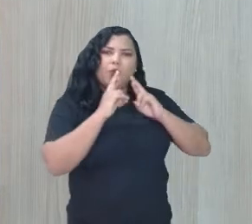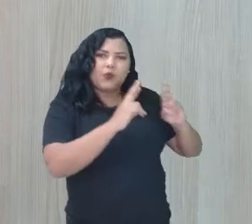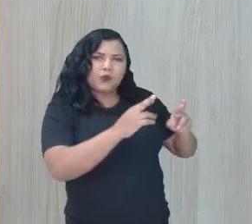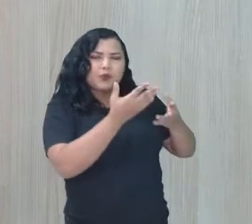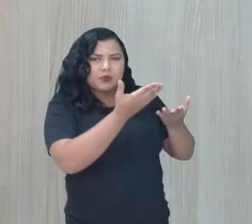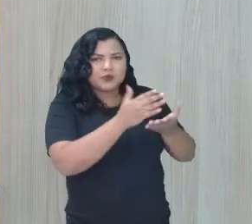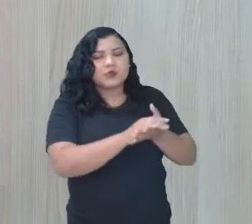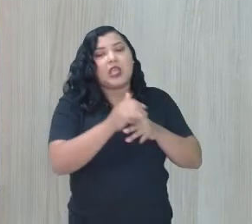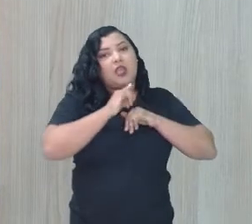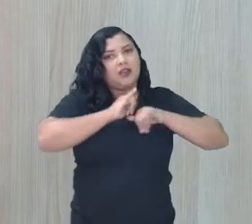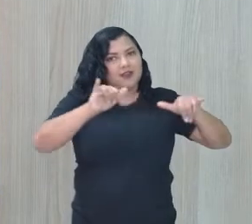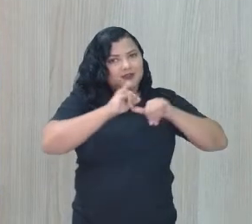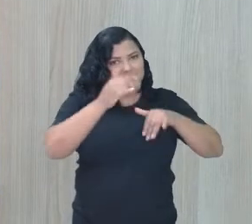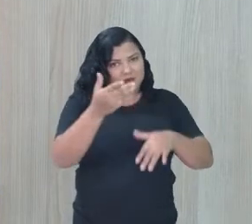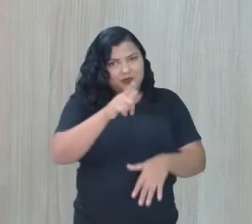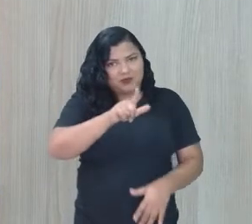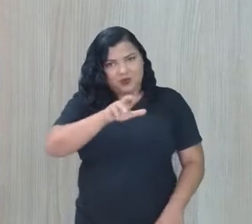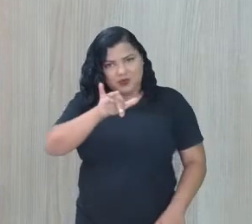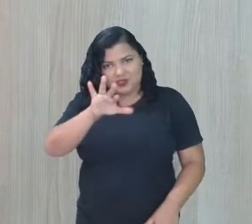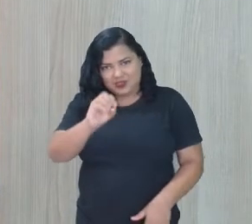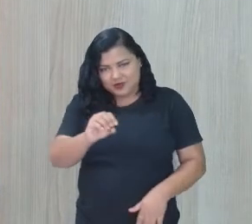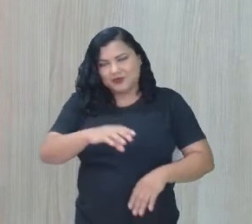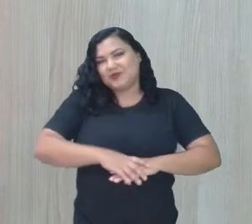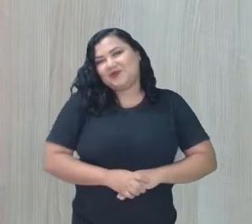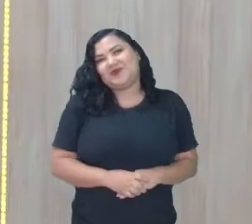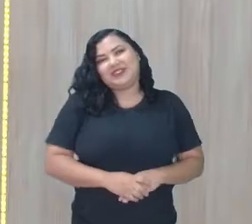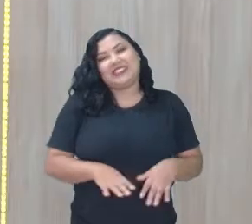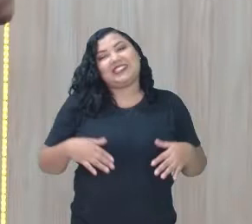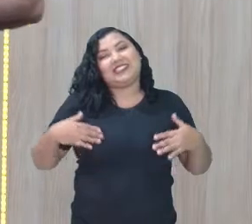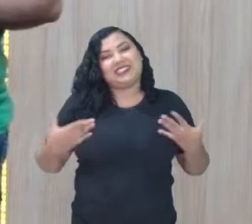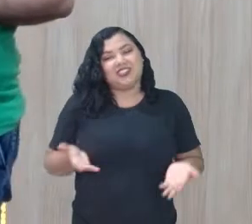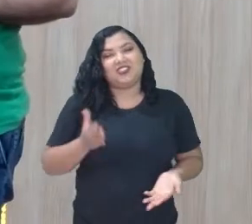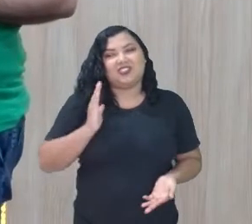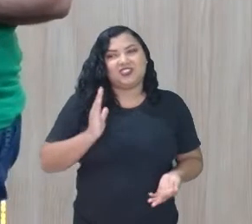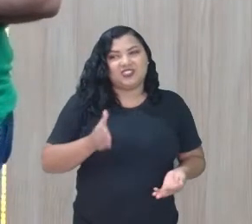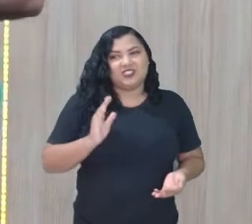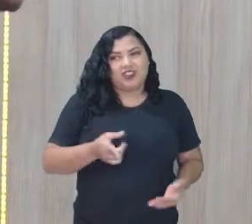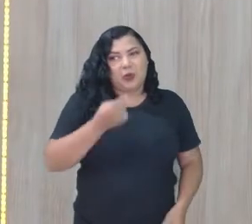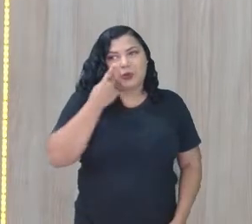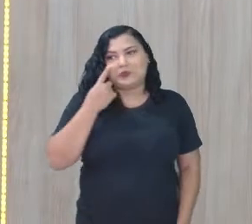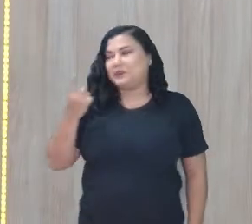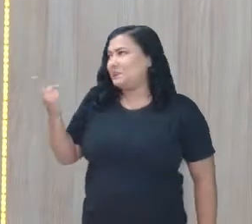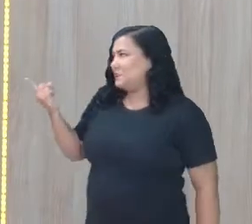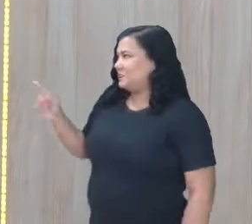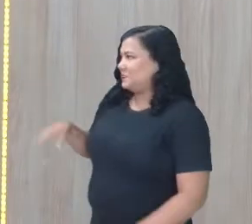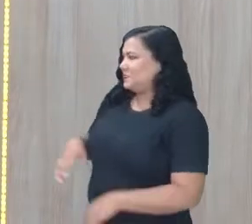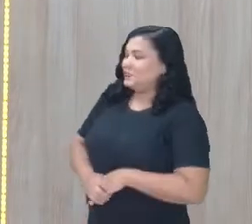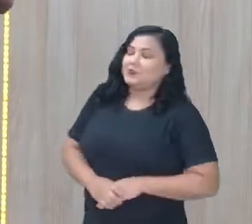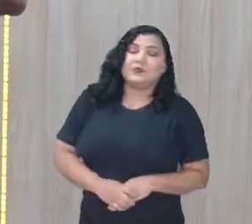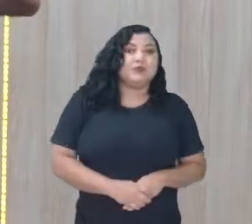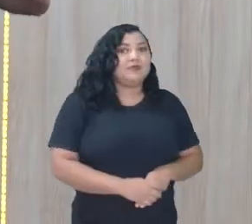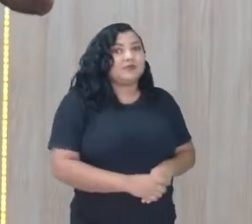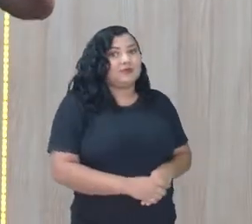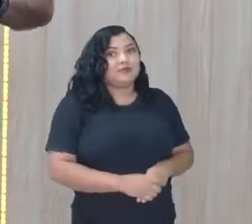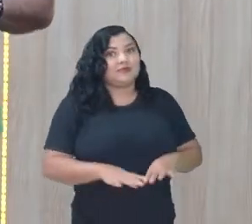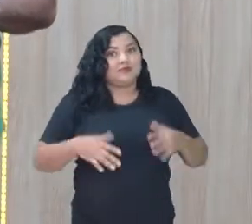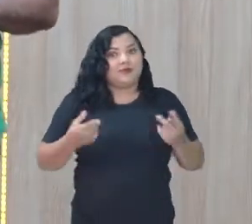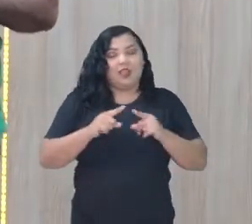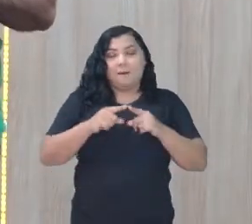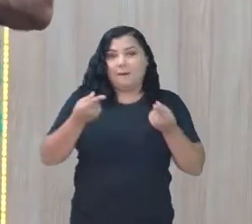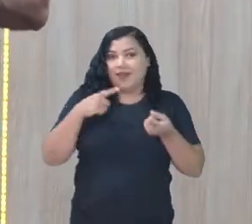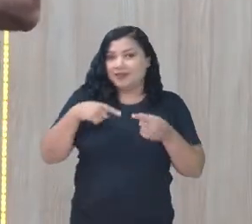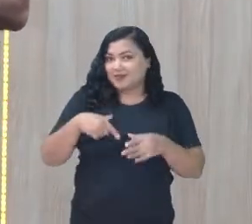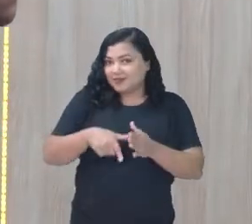bom? Enfim, então vamos embora, E a gente já trouxe aqui, mas antes da gente começar